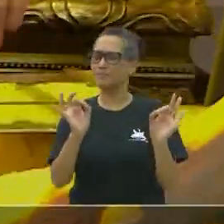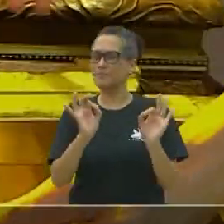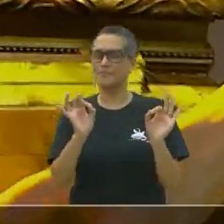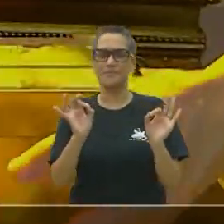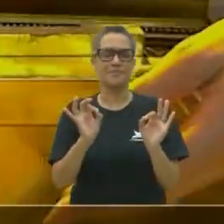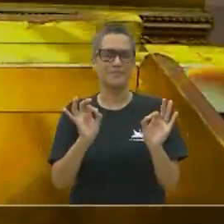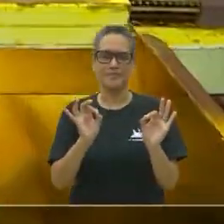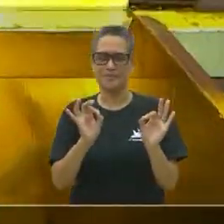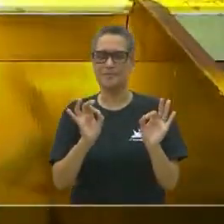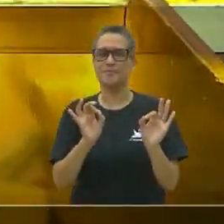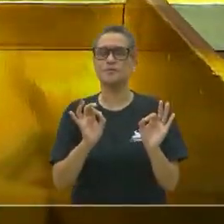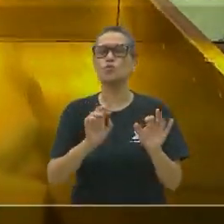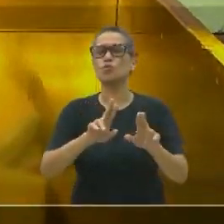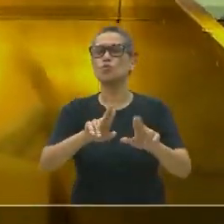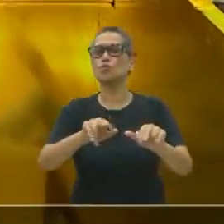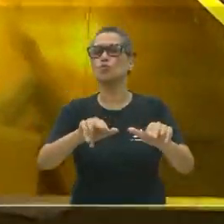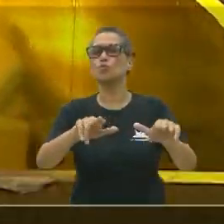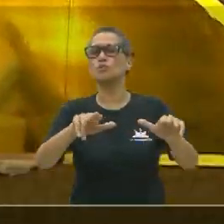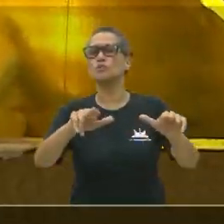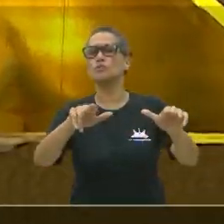separar e jamais irão